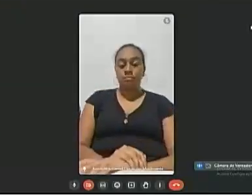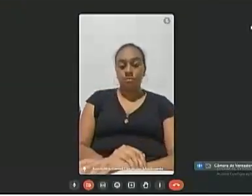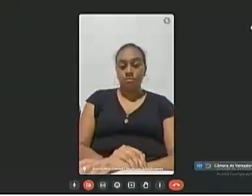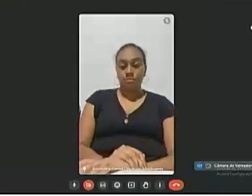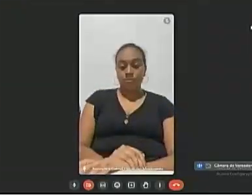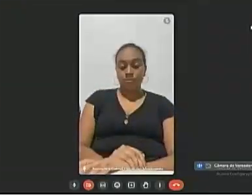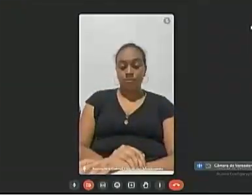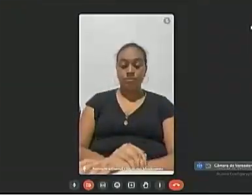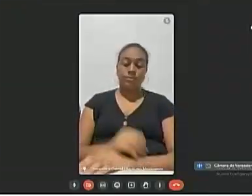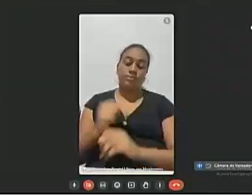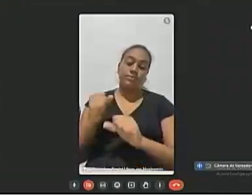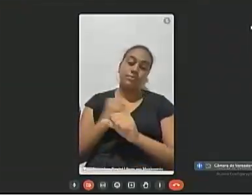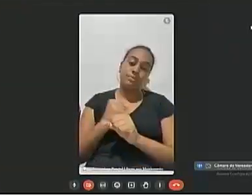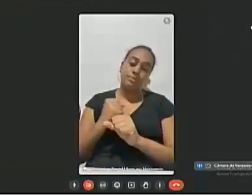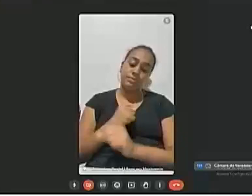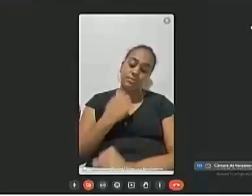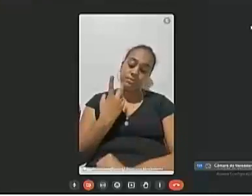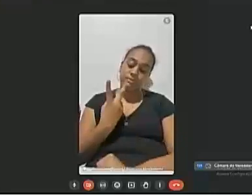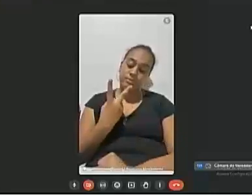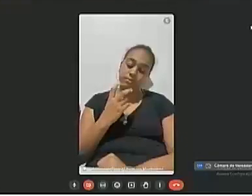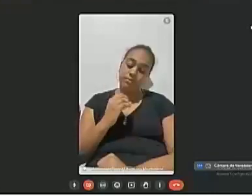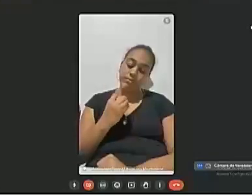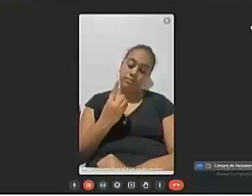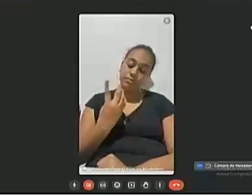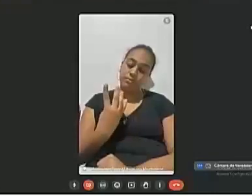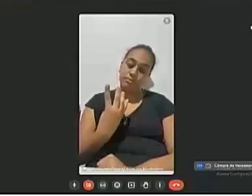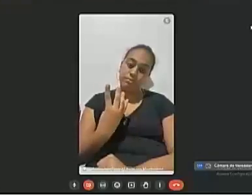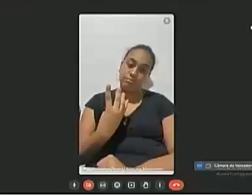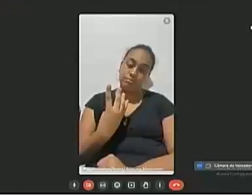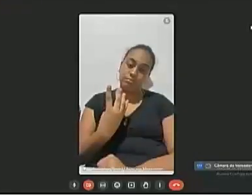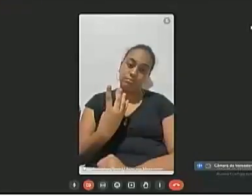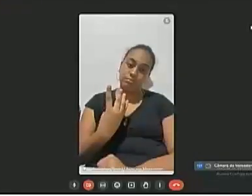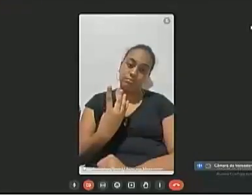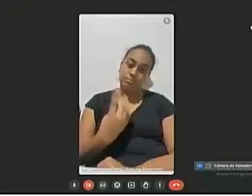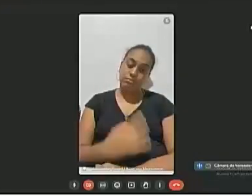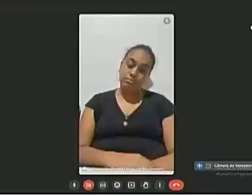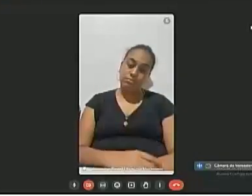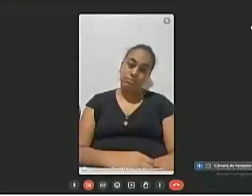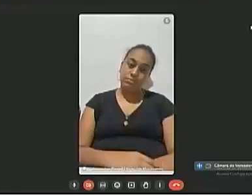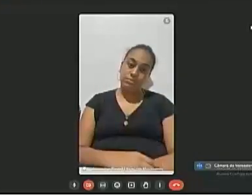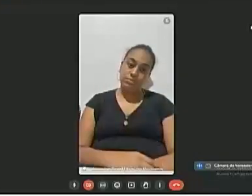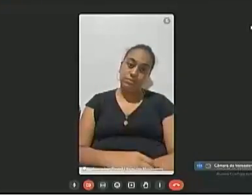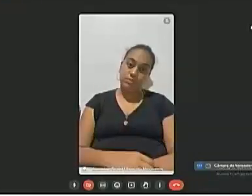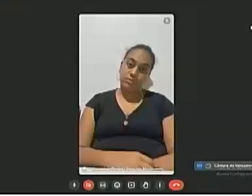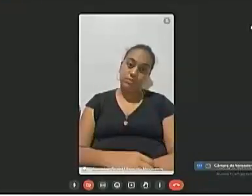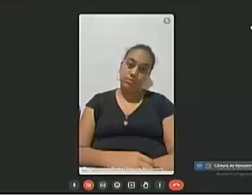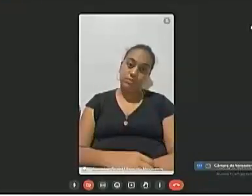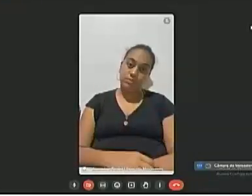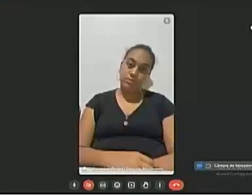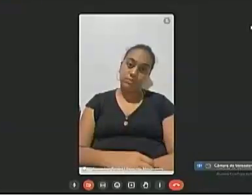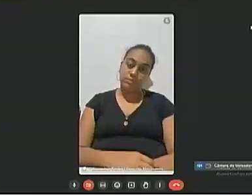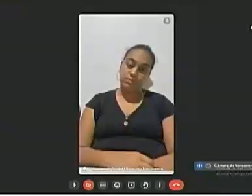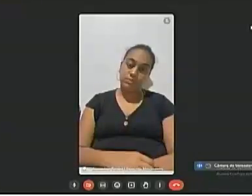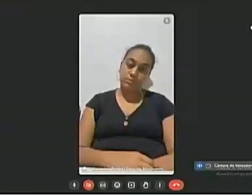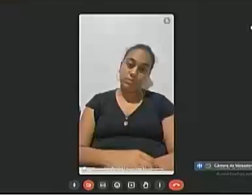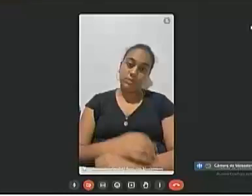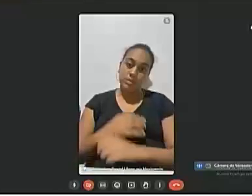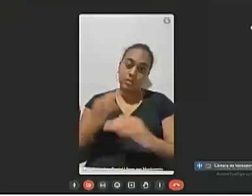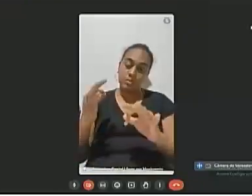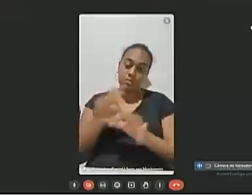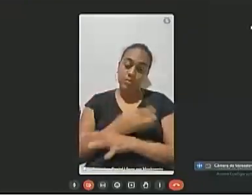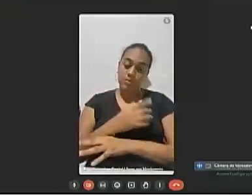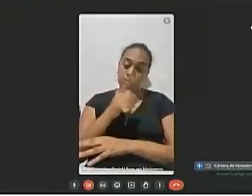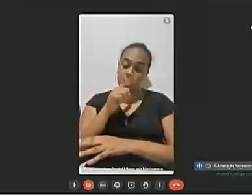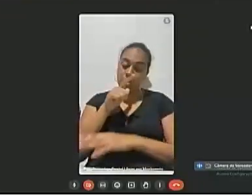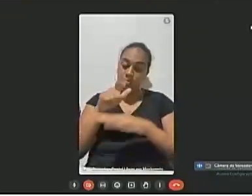em 2014, aconteceu a enchente. E logo depois da enchente, a comunidade,